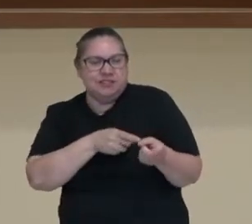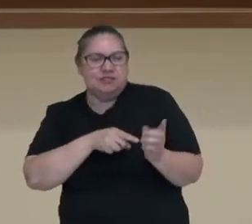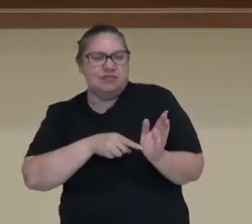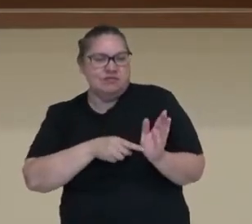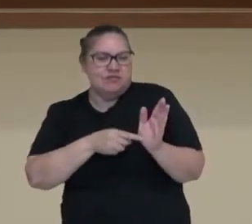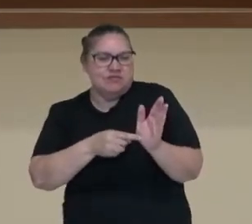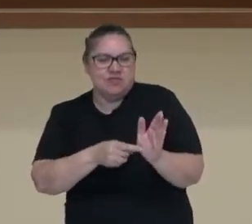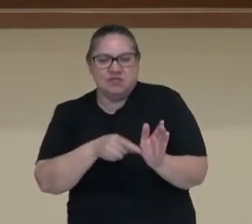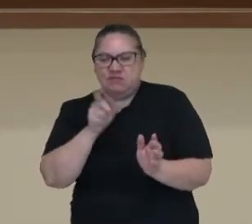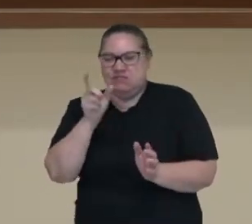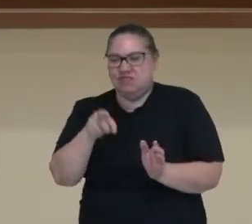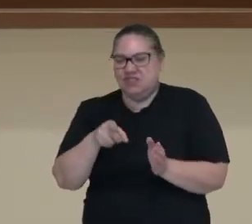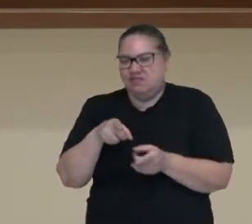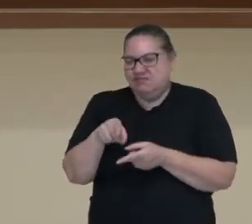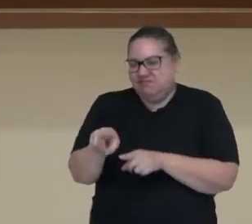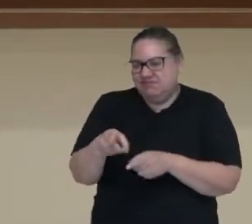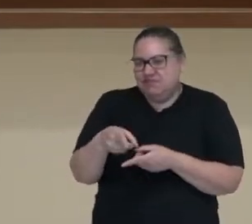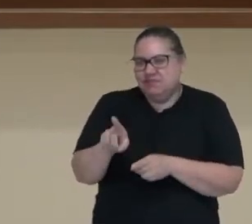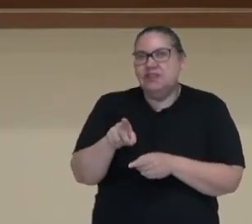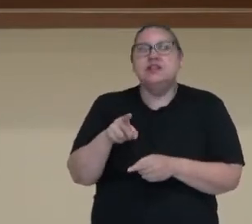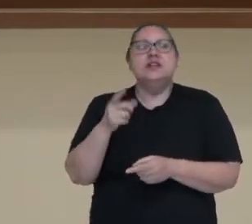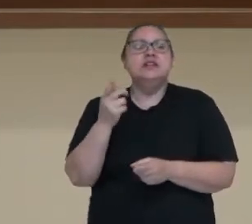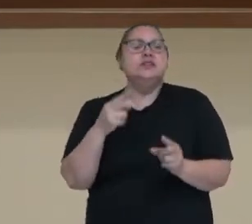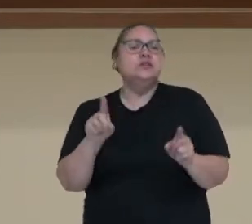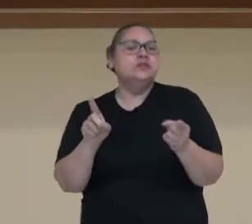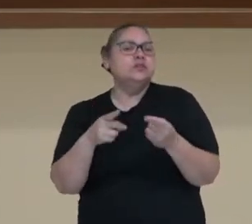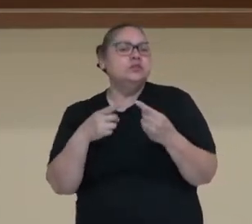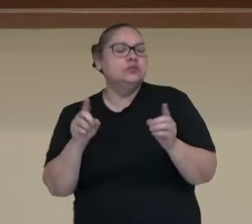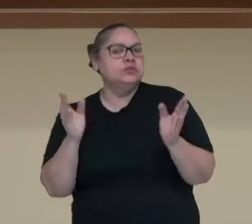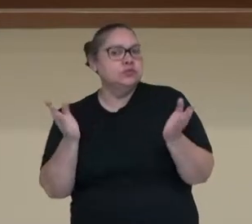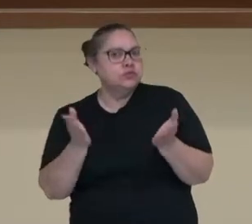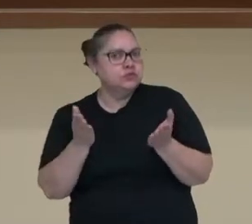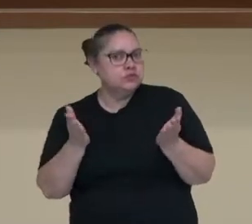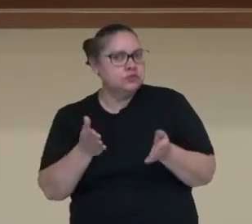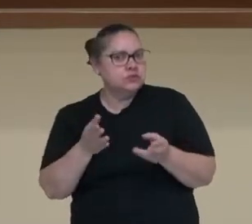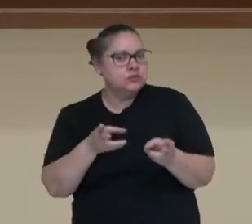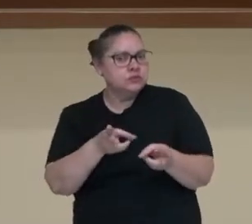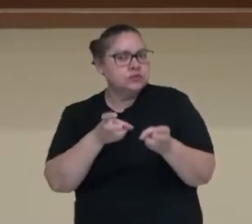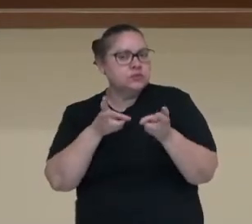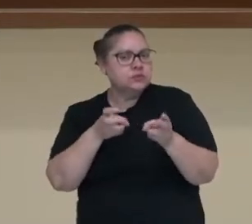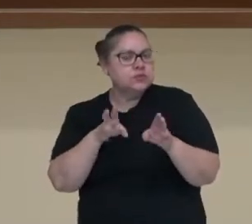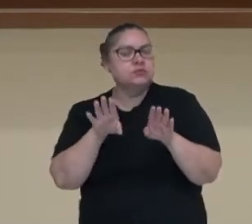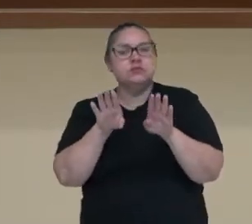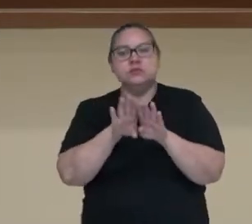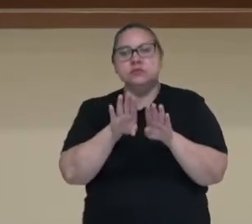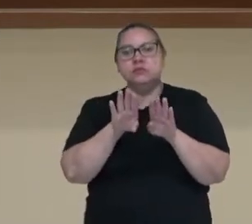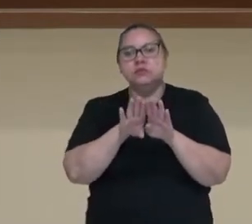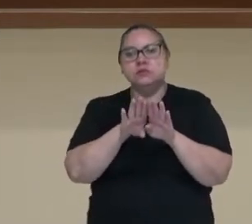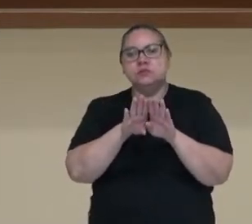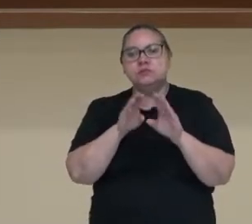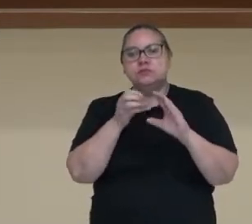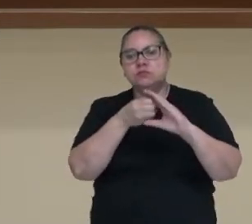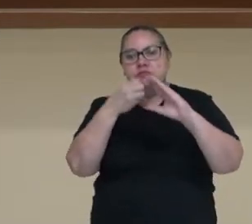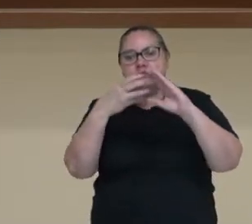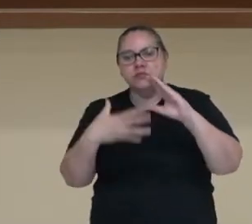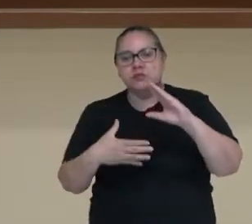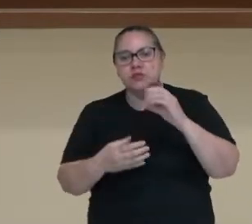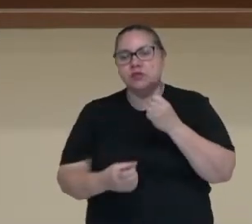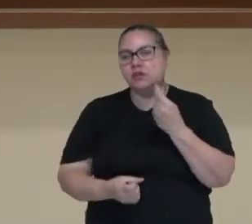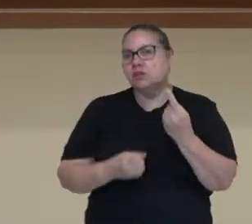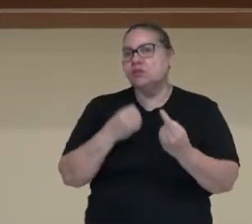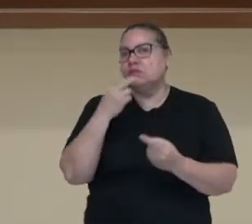ao ridículo alguém. E nas músicas atuais é possível perceber essa característica? Em algumas